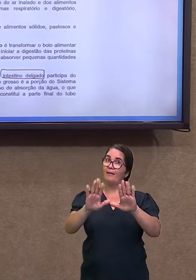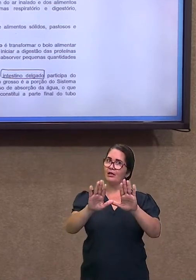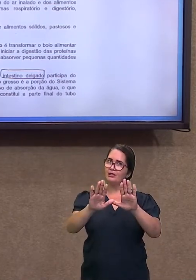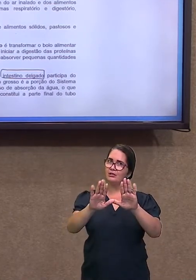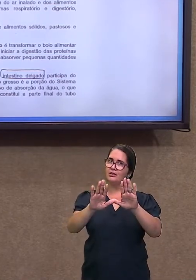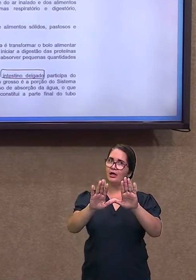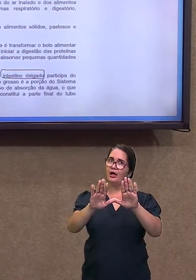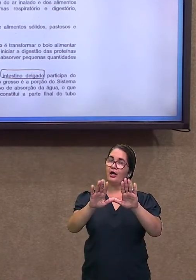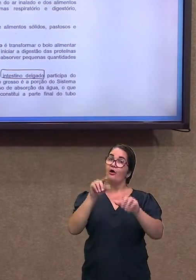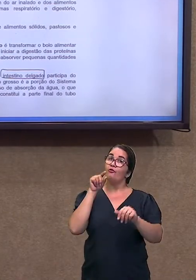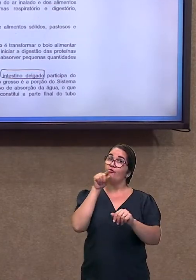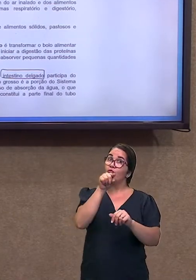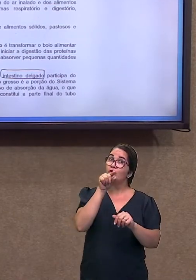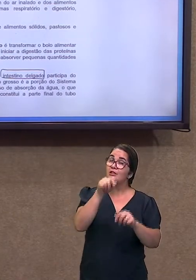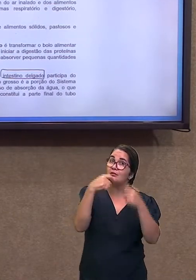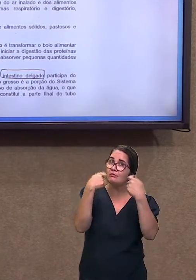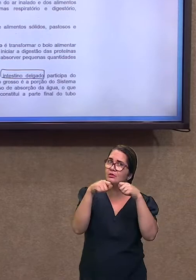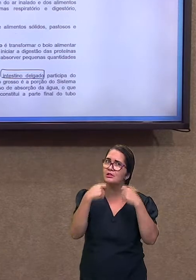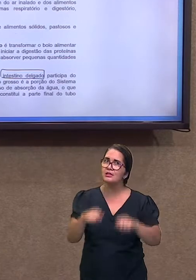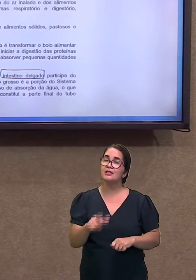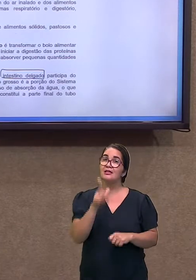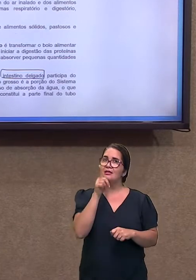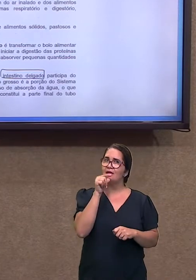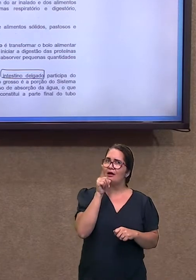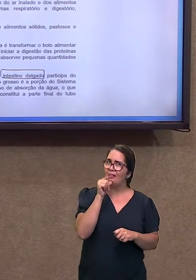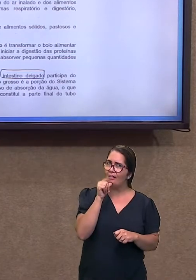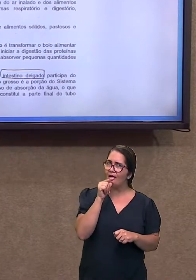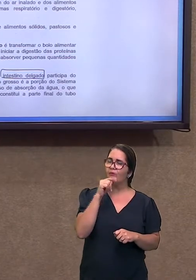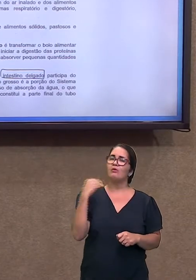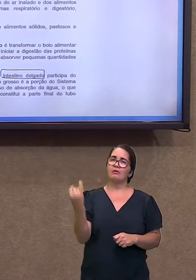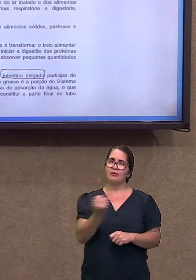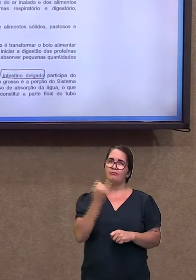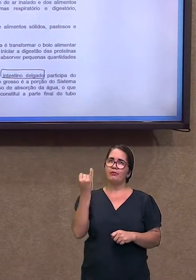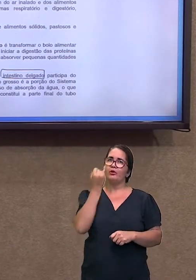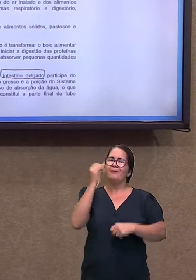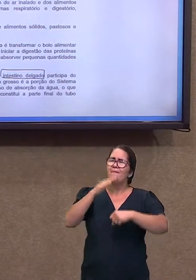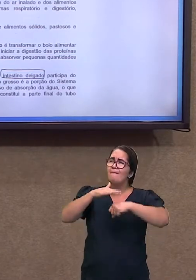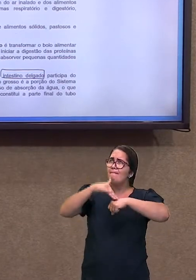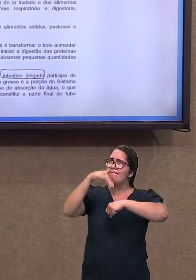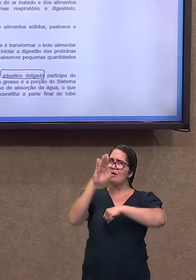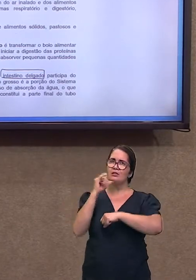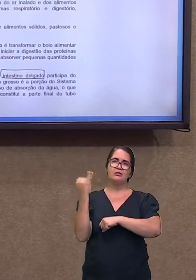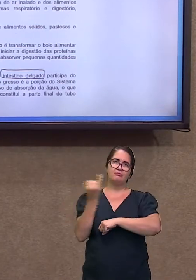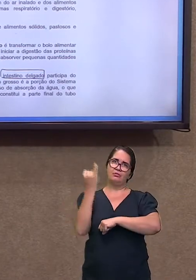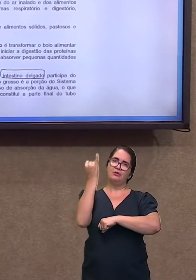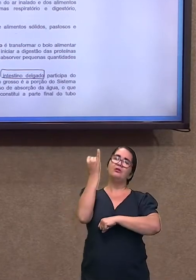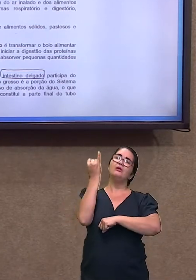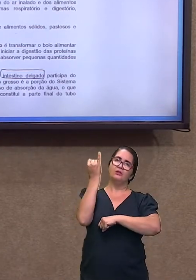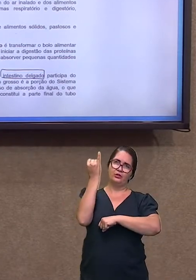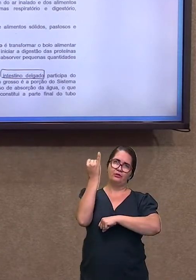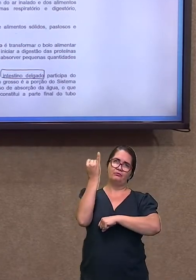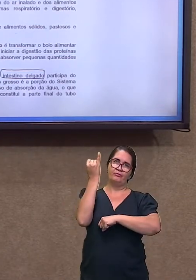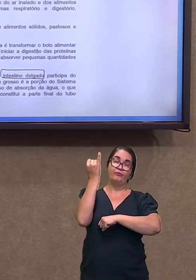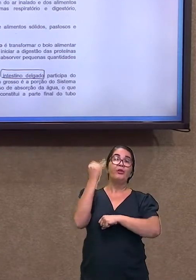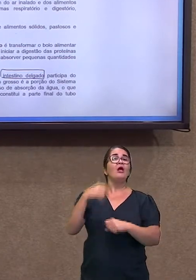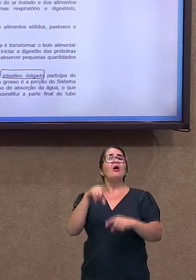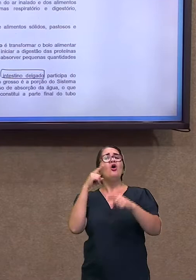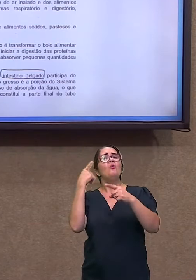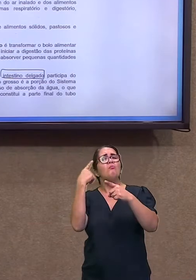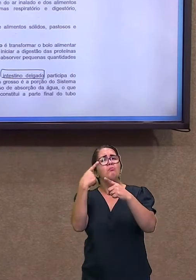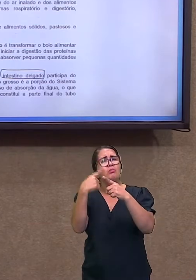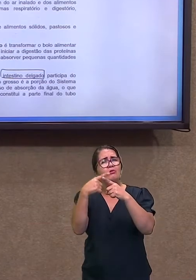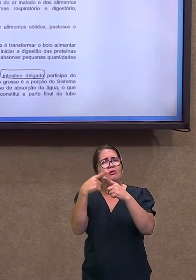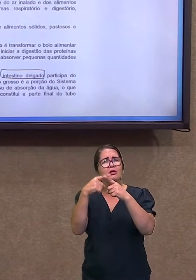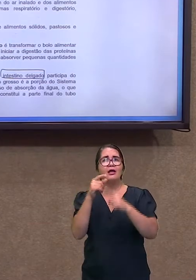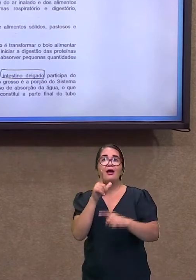água. A água, ela vai lubrificar todo esse processo do trato intestinal, fazendo com